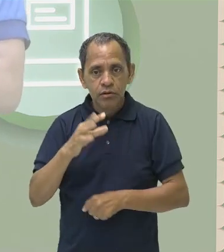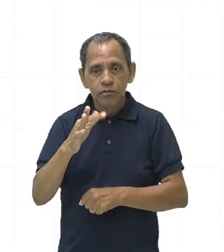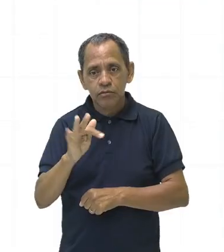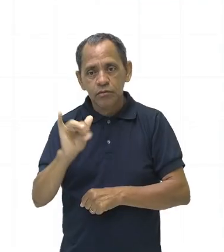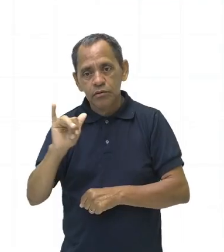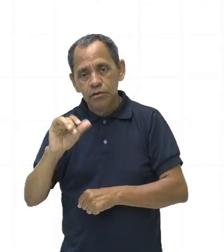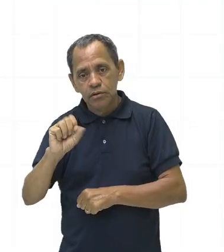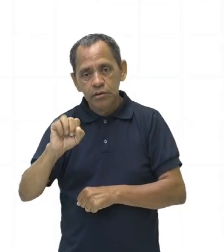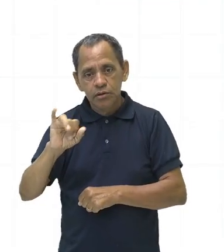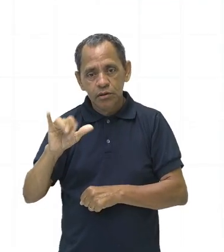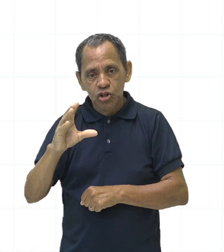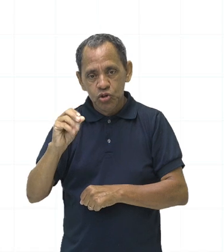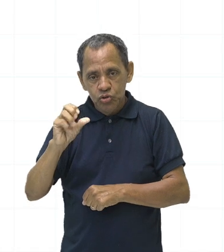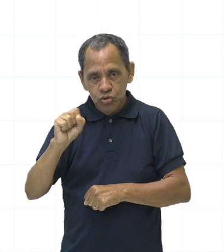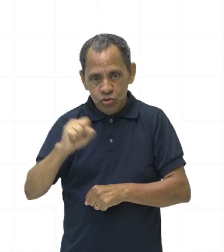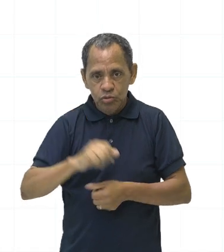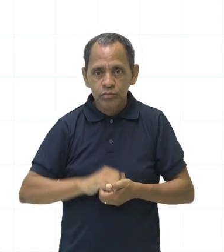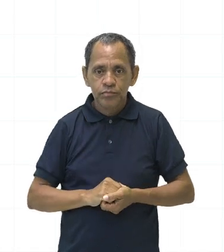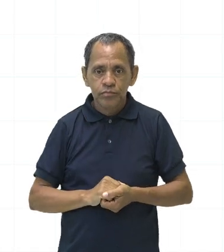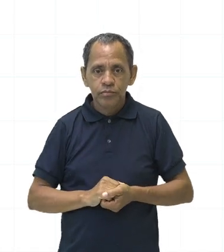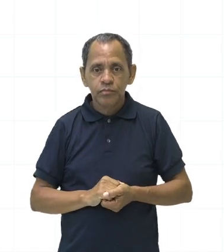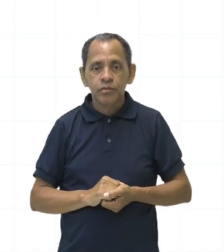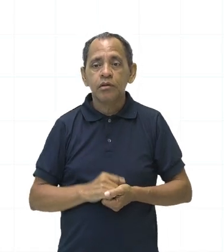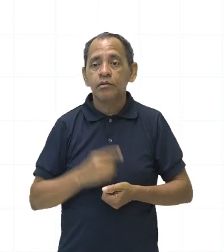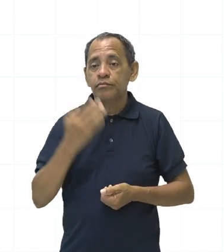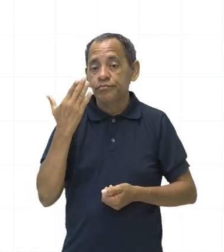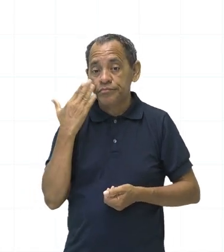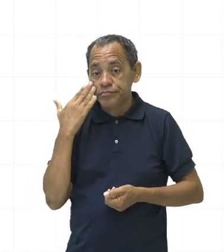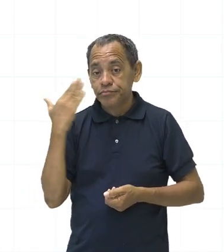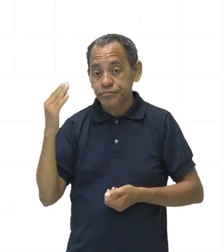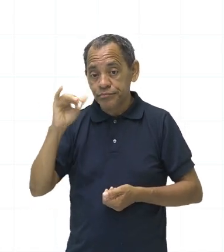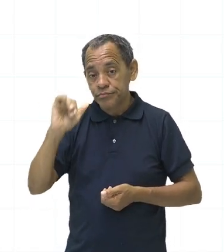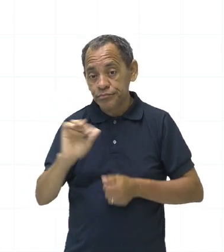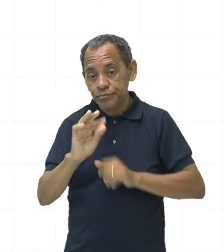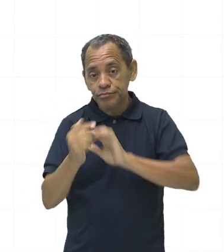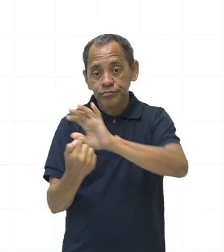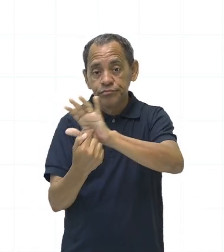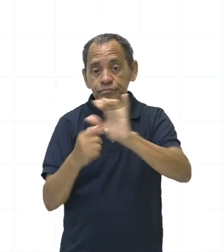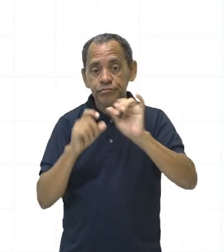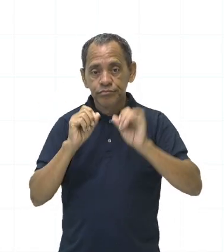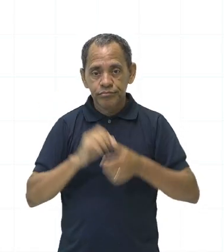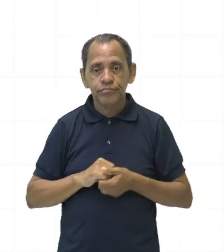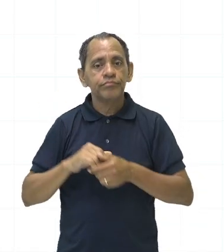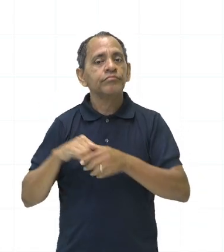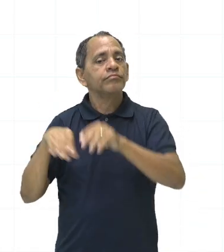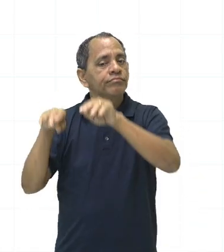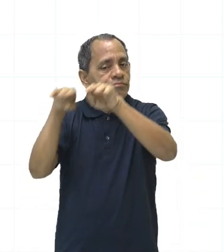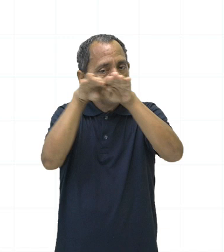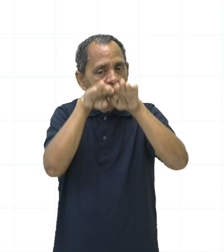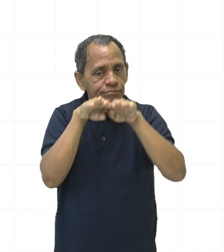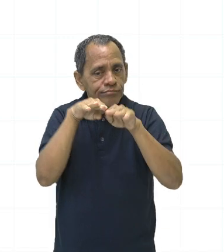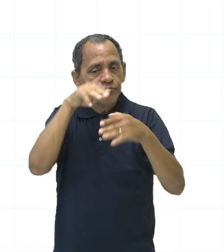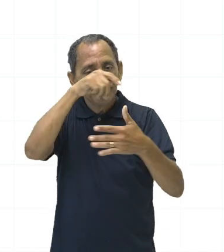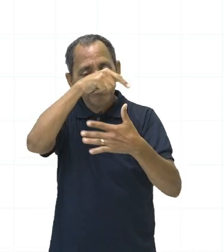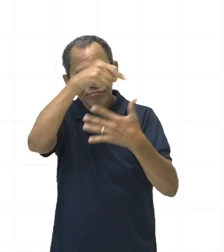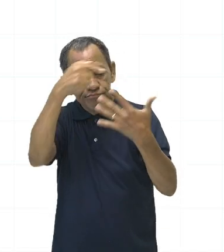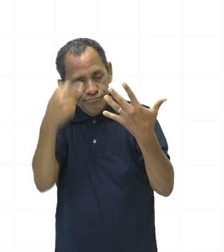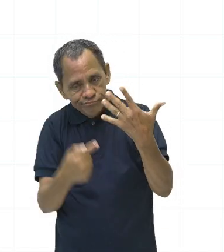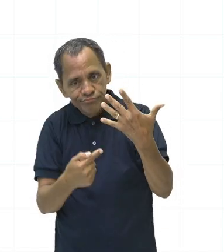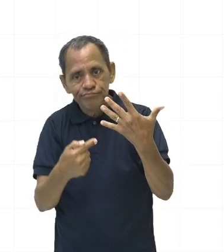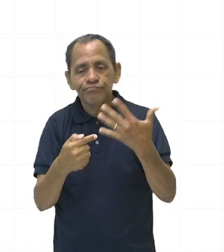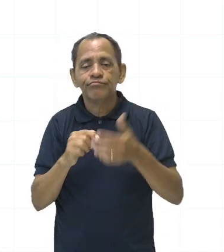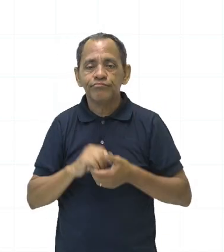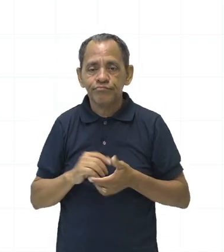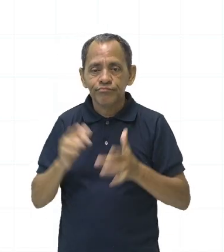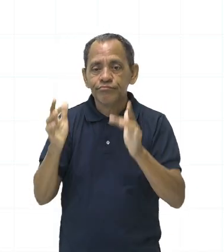parâmetros físicos. Os parâmetros físicos de qualidade da água, eles são